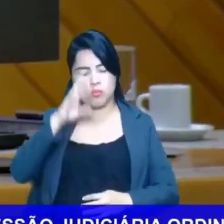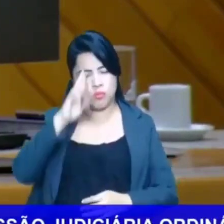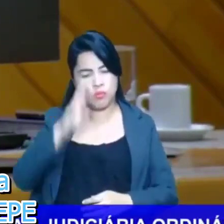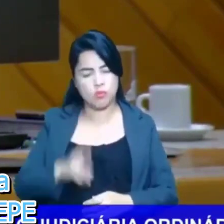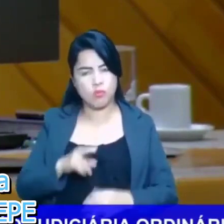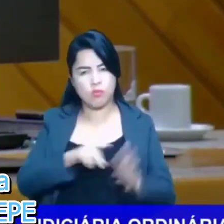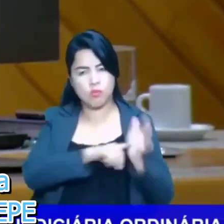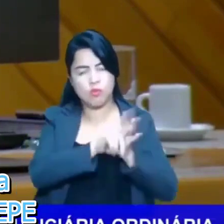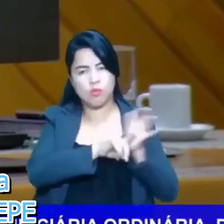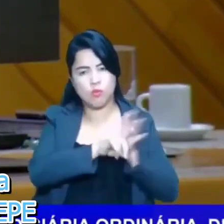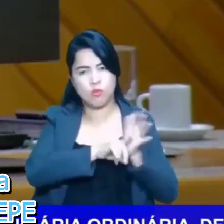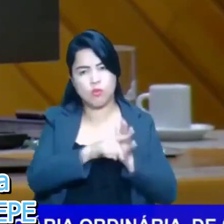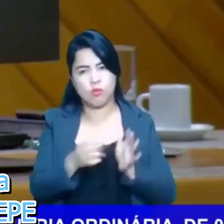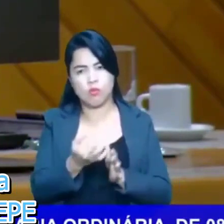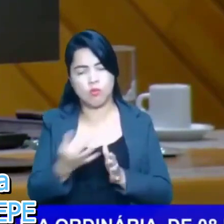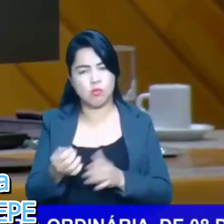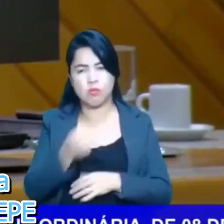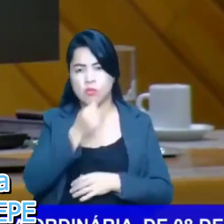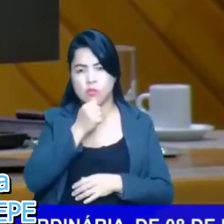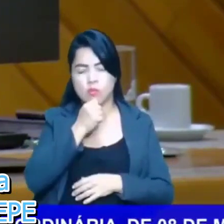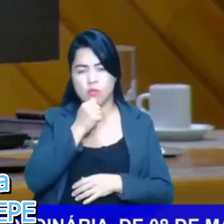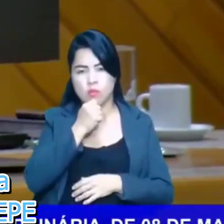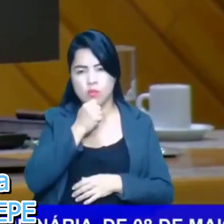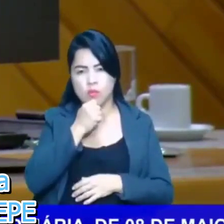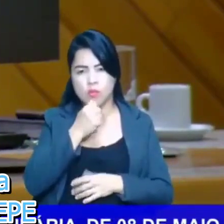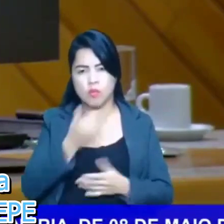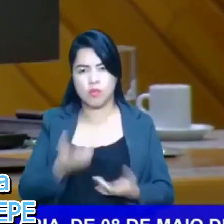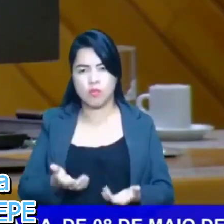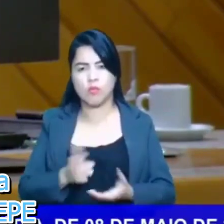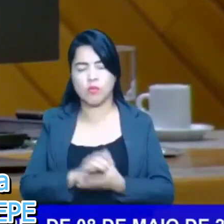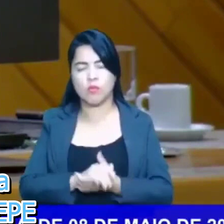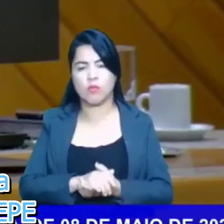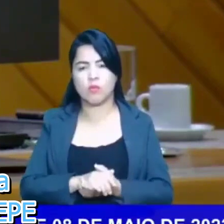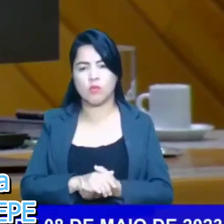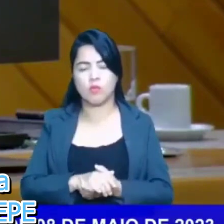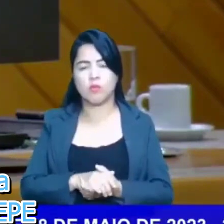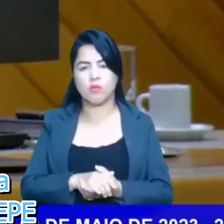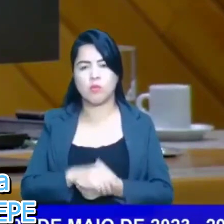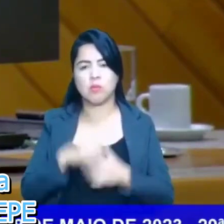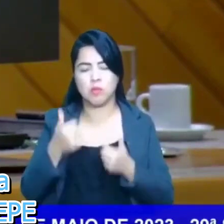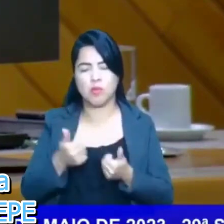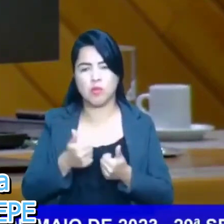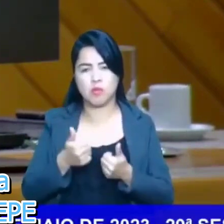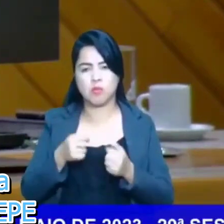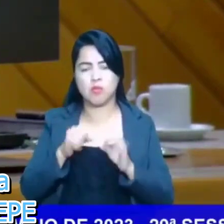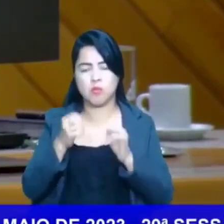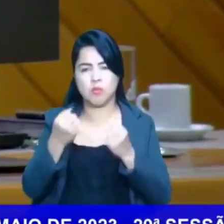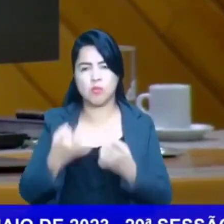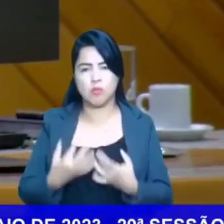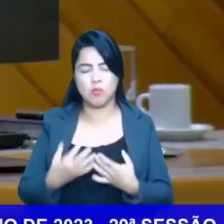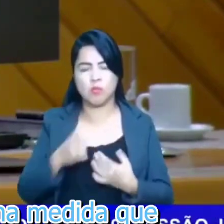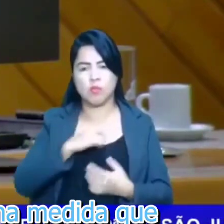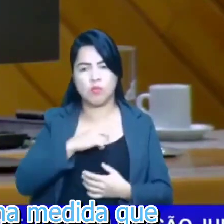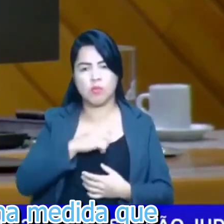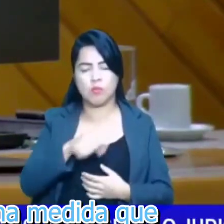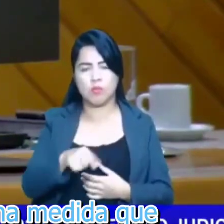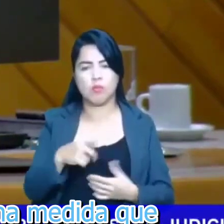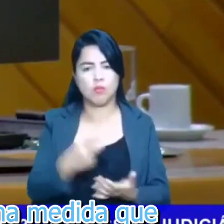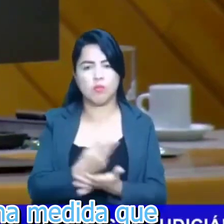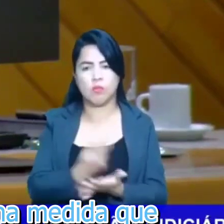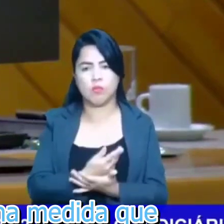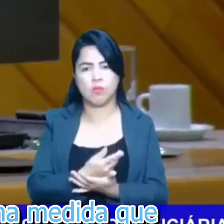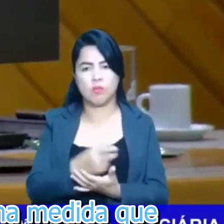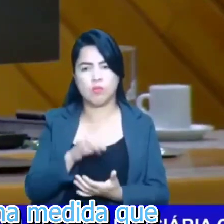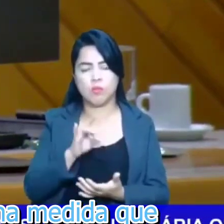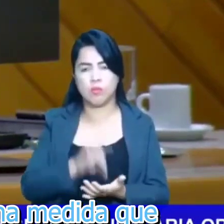razão acerca da vultuosa quantia não informada tempestivamente, como bem pontuado pelo NACEP, a referida falha não compromete